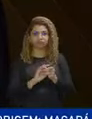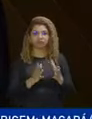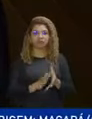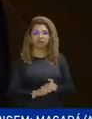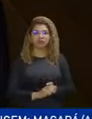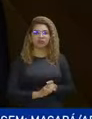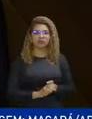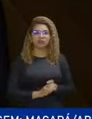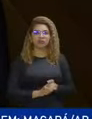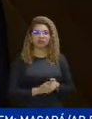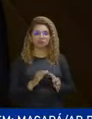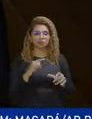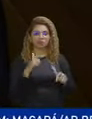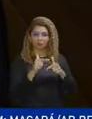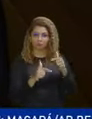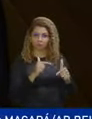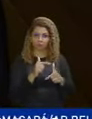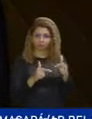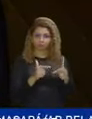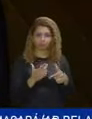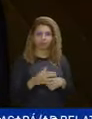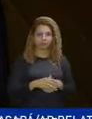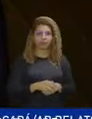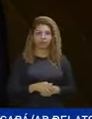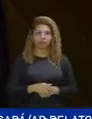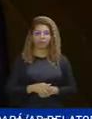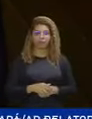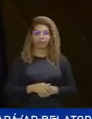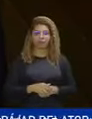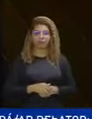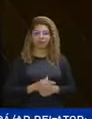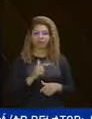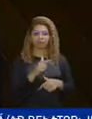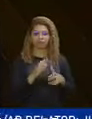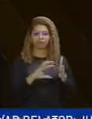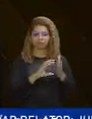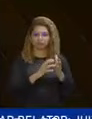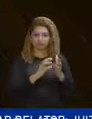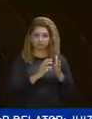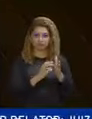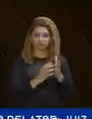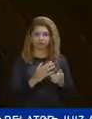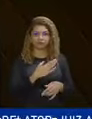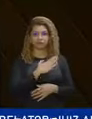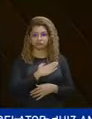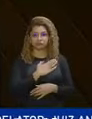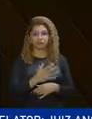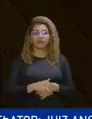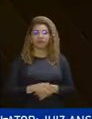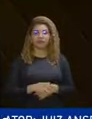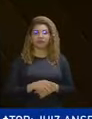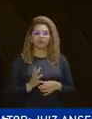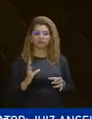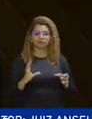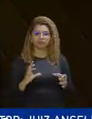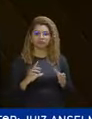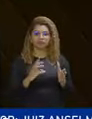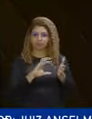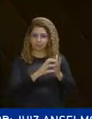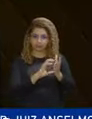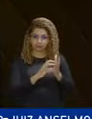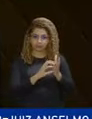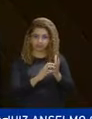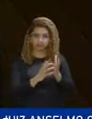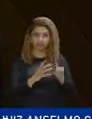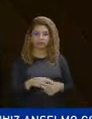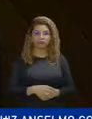Trabalhista Brasileiro e o Patriota. No caso, o Partido Patriota, anteriormente denominado de Partido Ecológico Nacional,